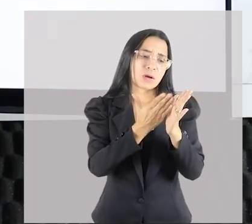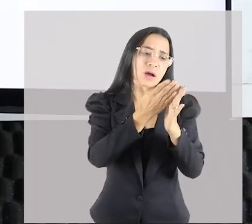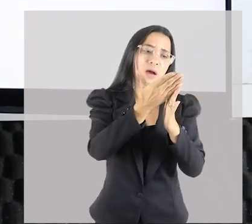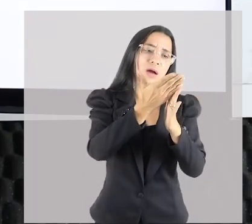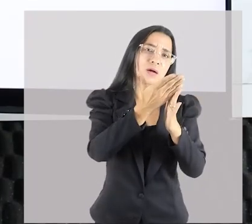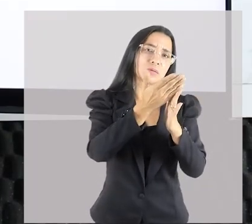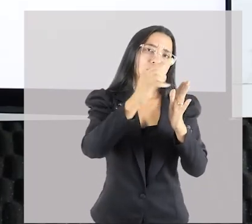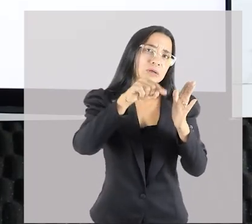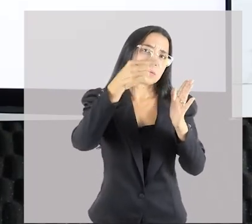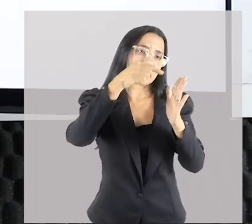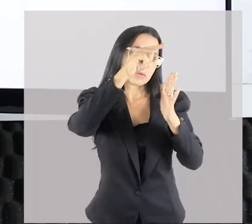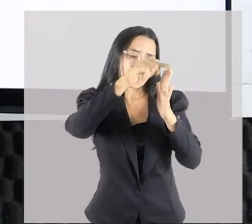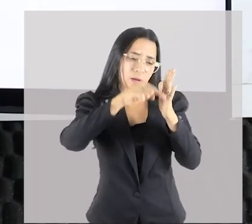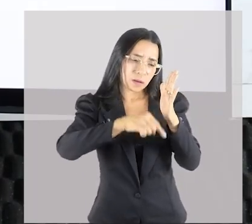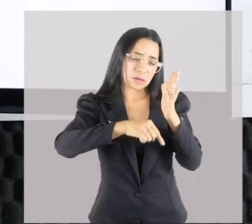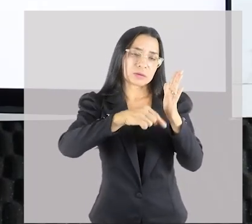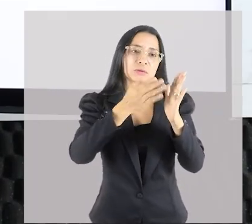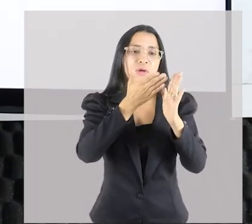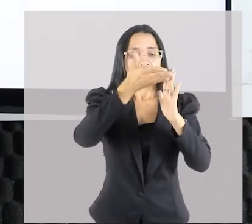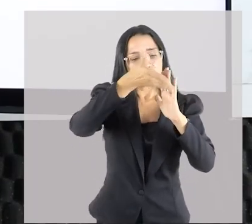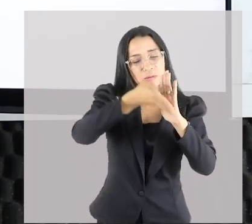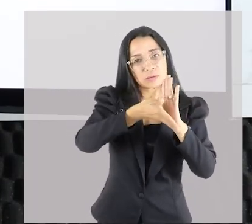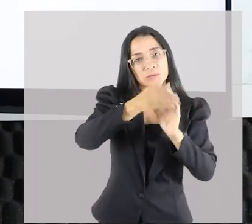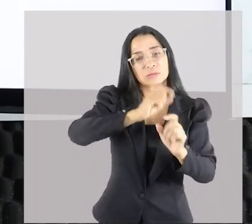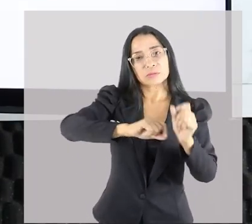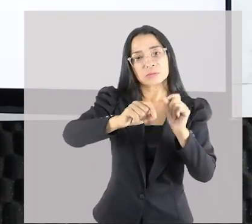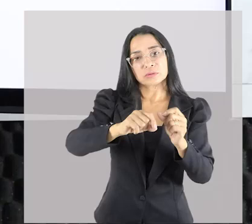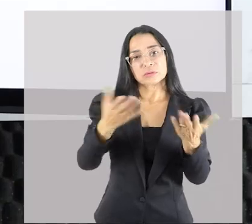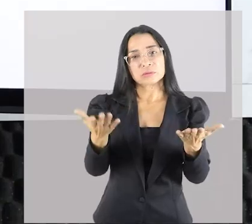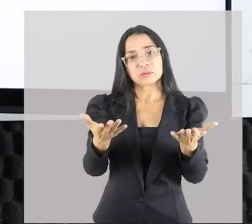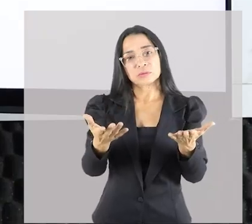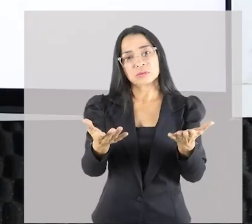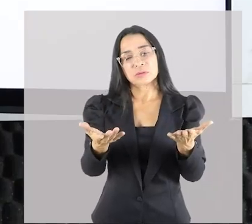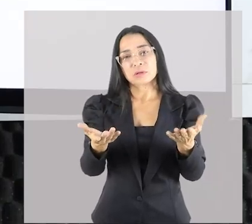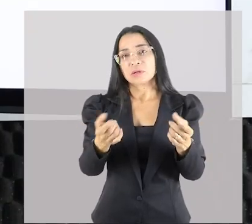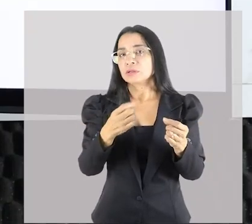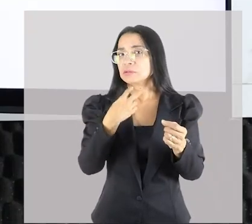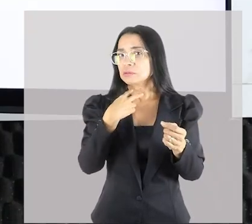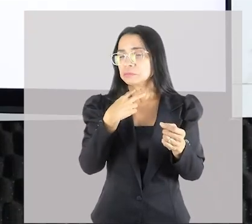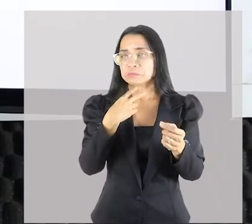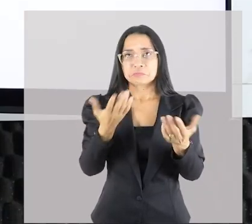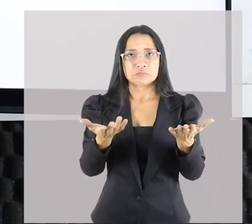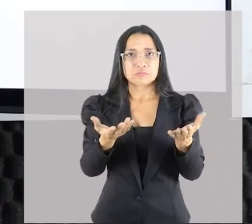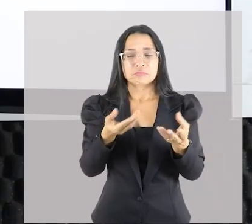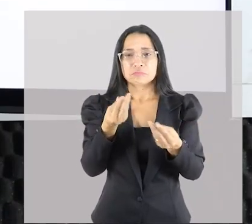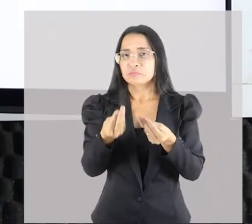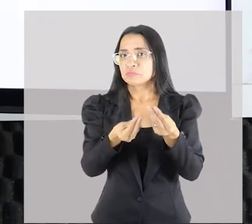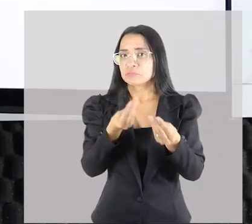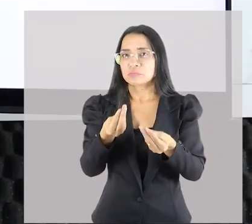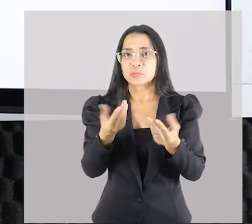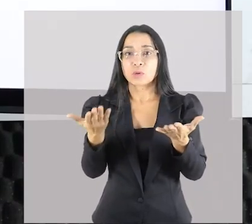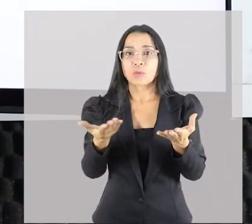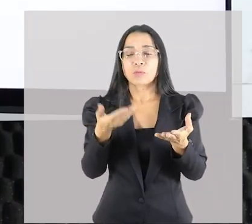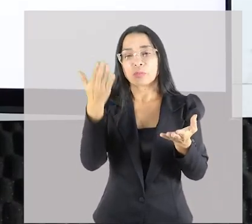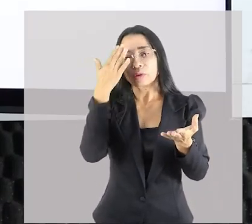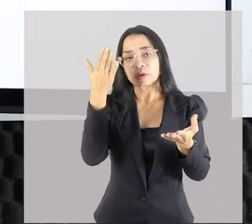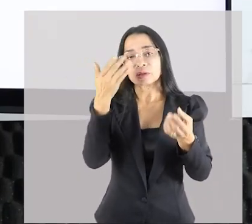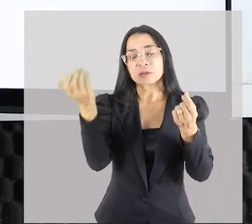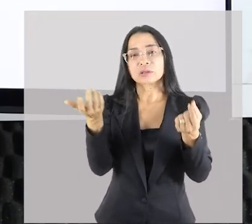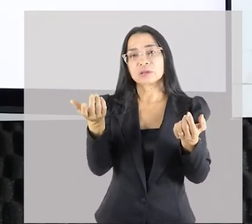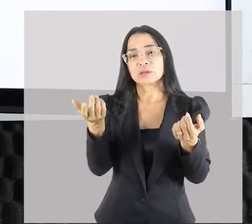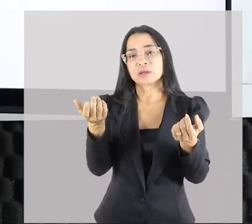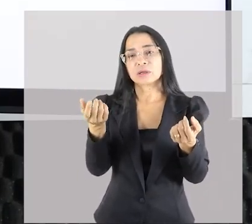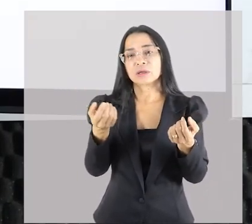de utilizar essas nomenclaturas porque não se pode entender que há um ápice e há uma derrocada, mas sim há uma diminuição desses